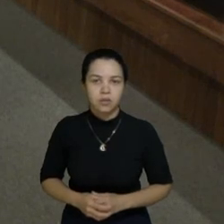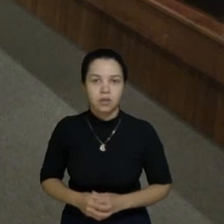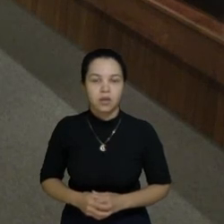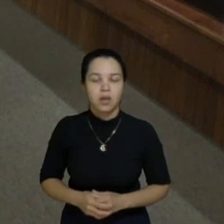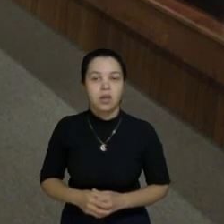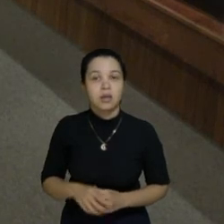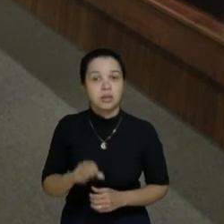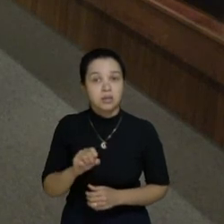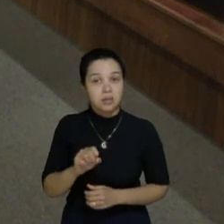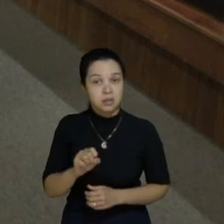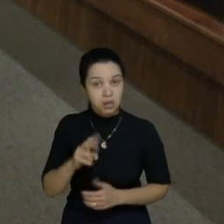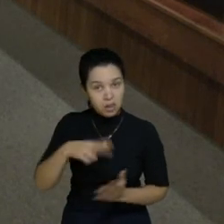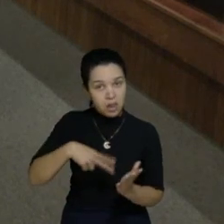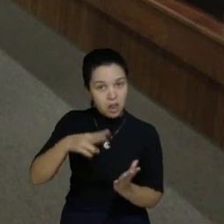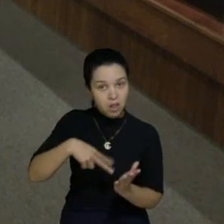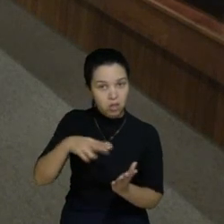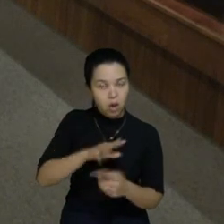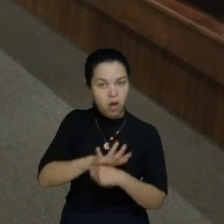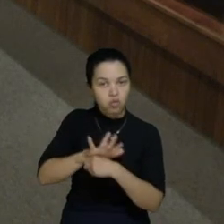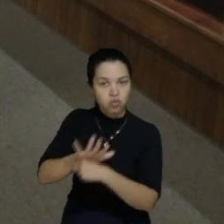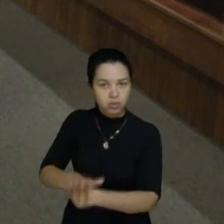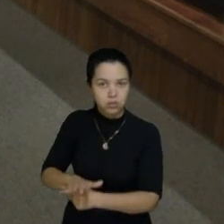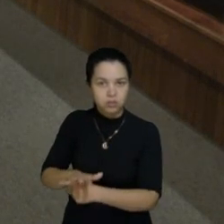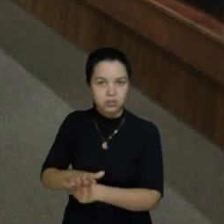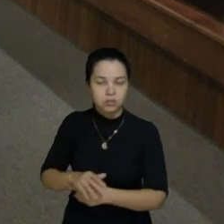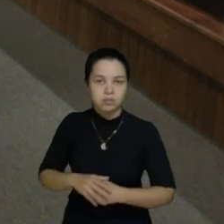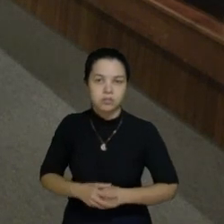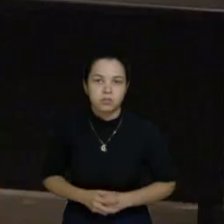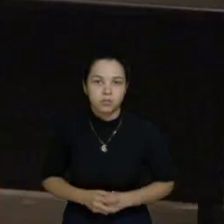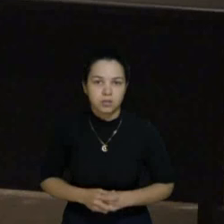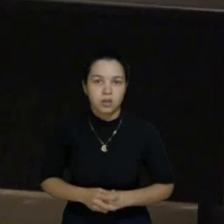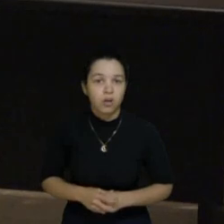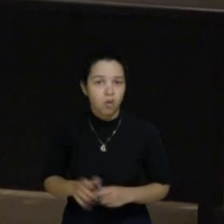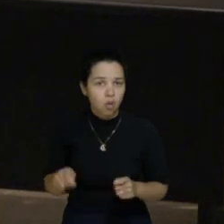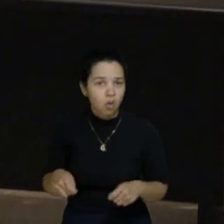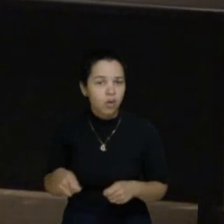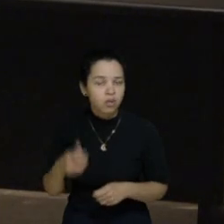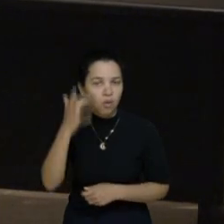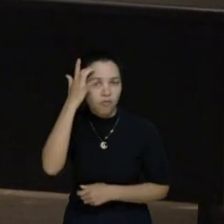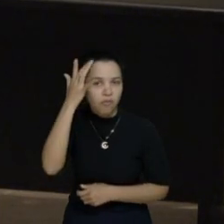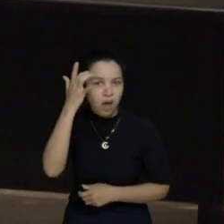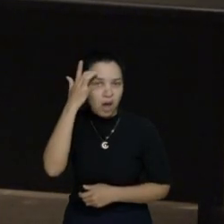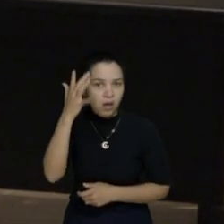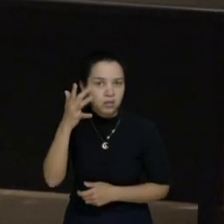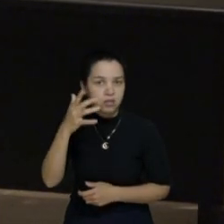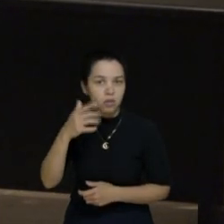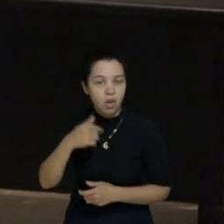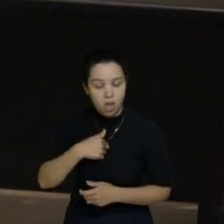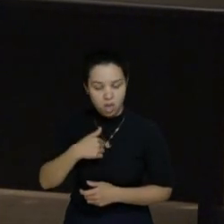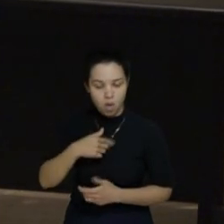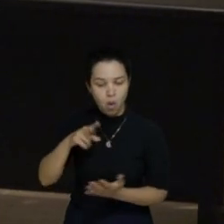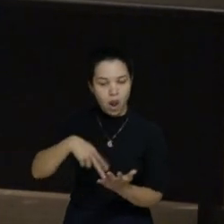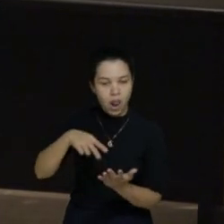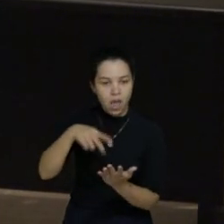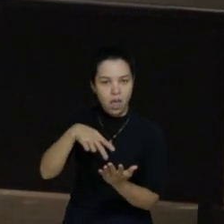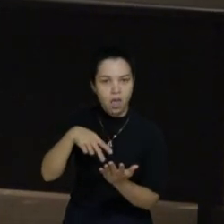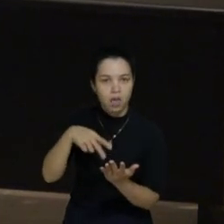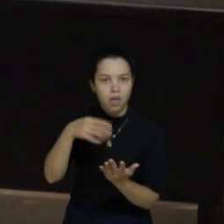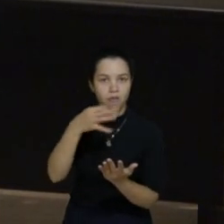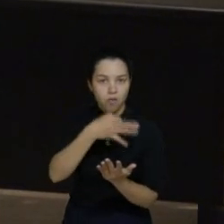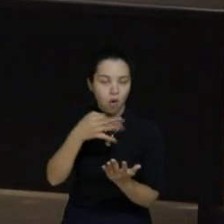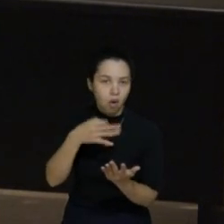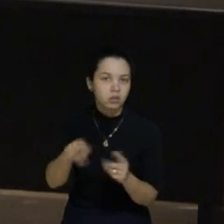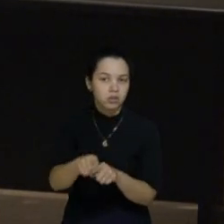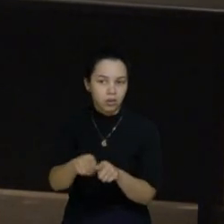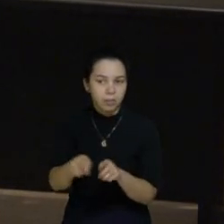necessário e eu posso gravar também né hoje em dia a gente a gente pode tão fácil né ou eu posso ler prova em voz alta para todo mundo né